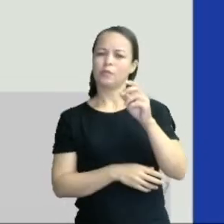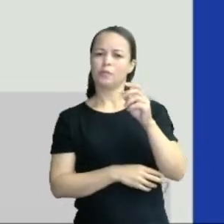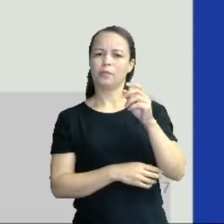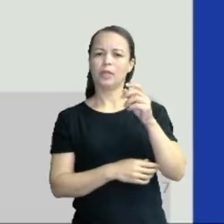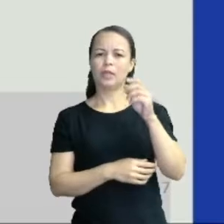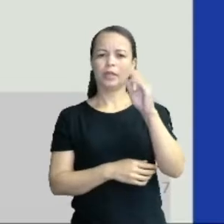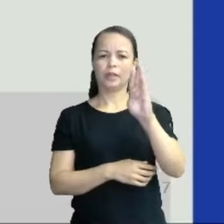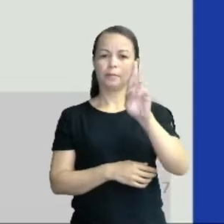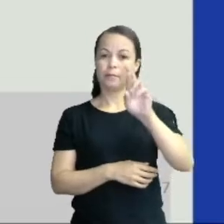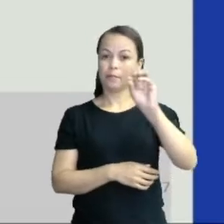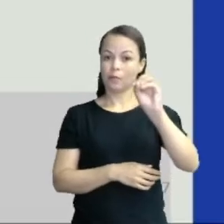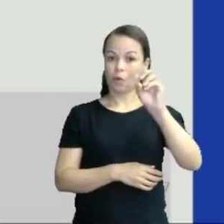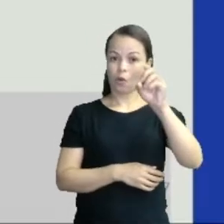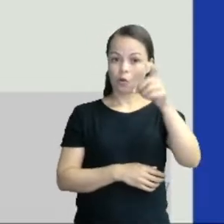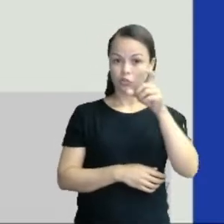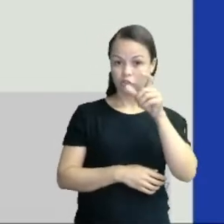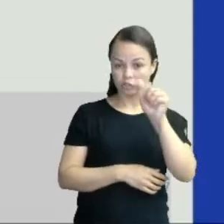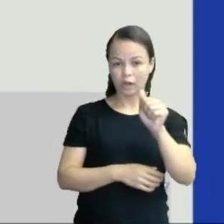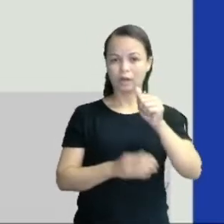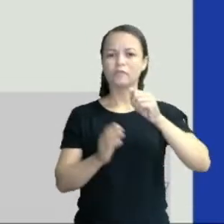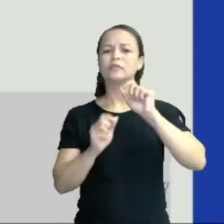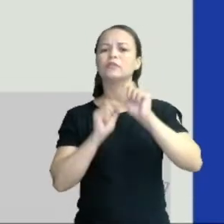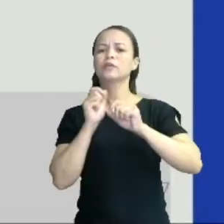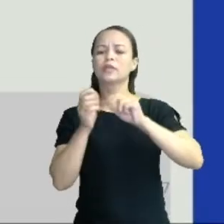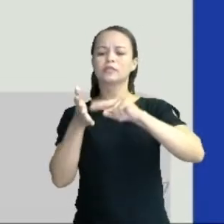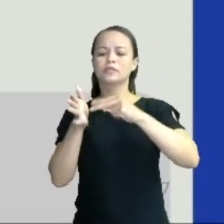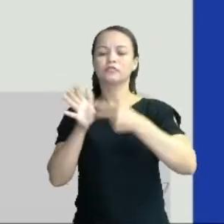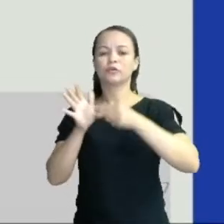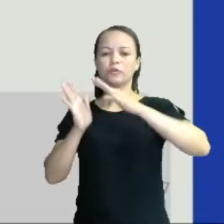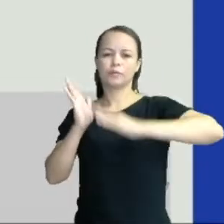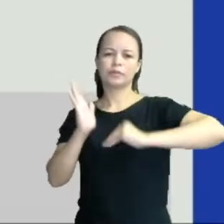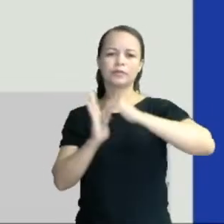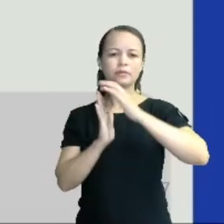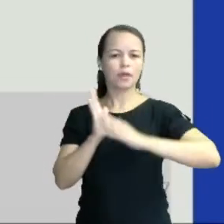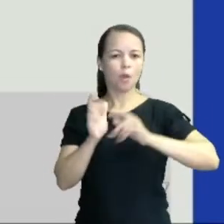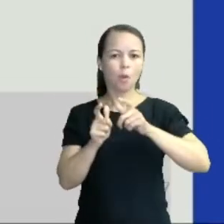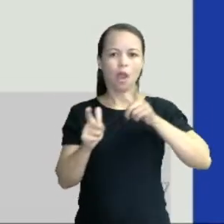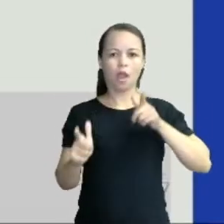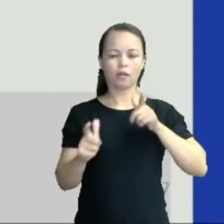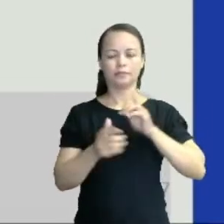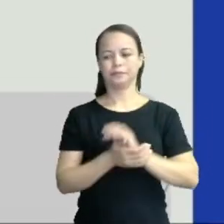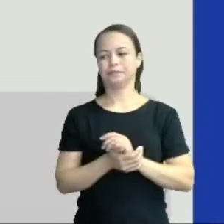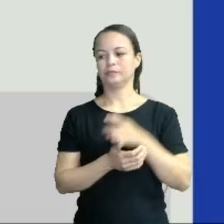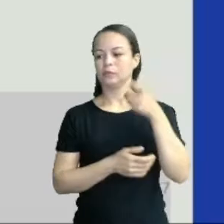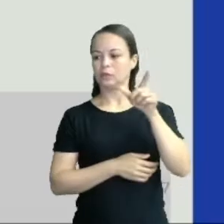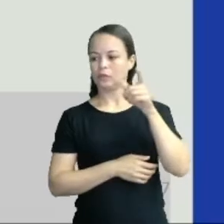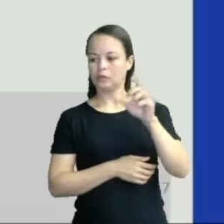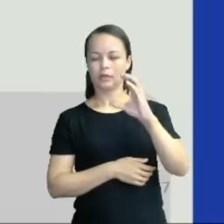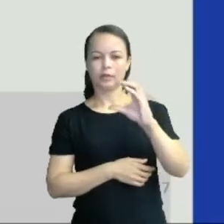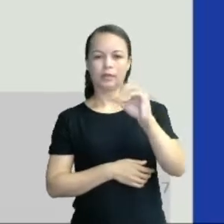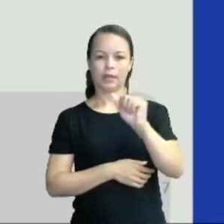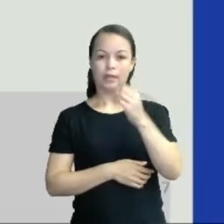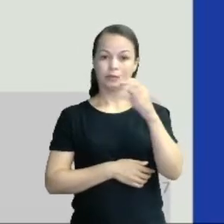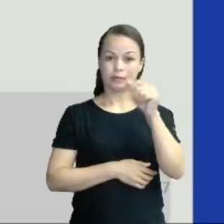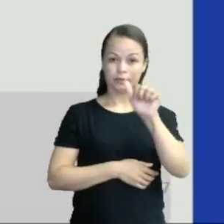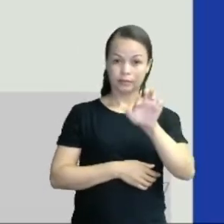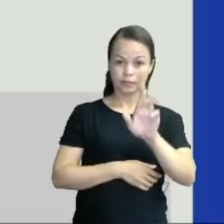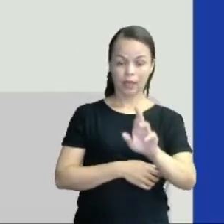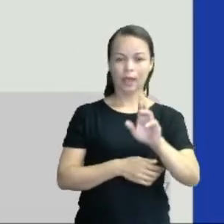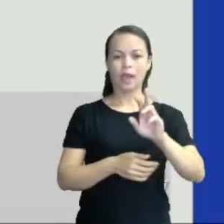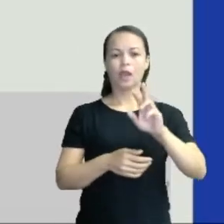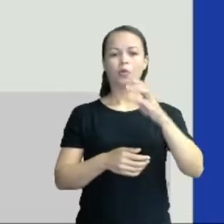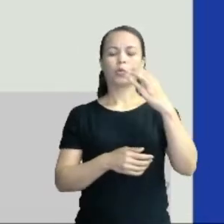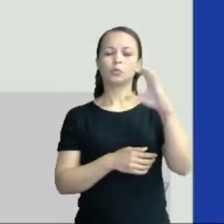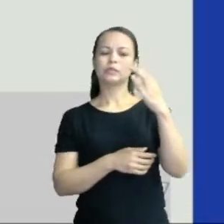quer dizer pincel grande. Outro deles, caçar. Caçar com C cedilha